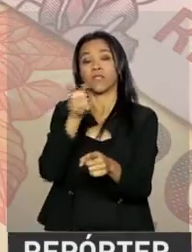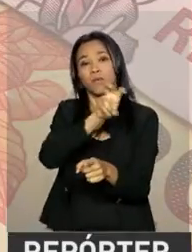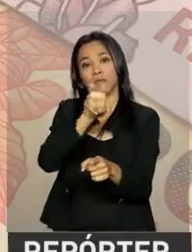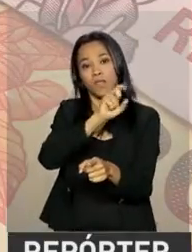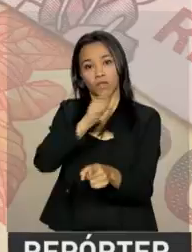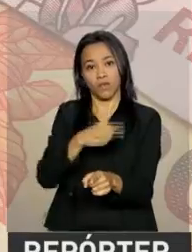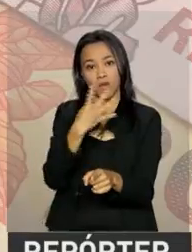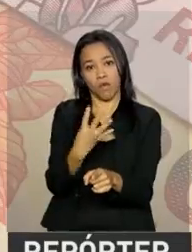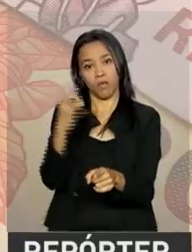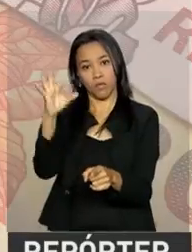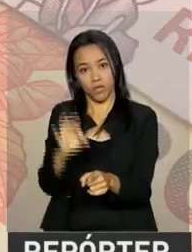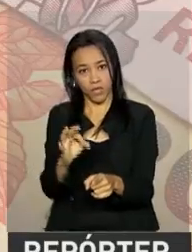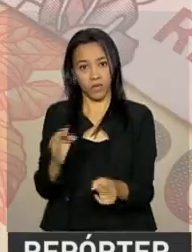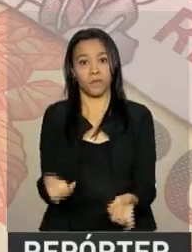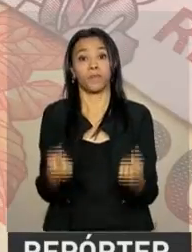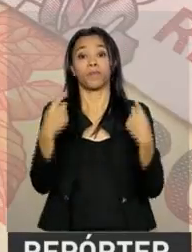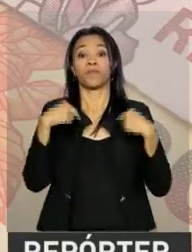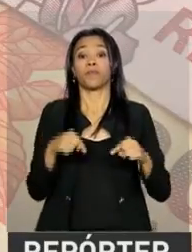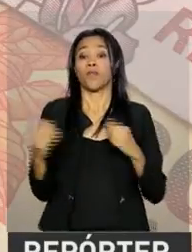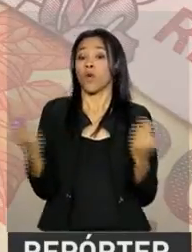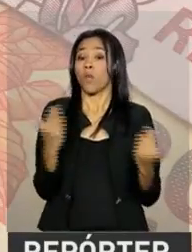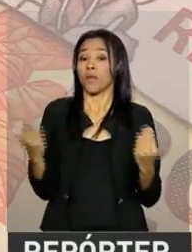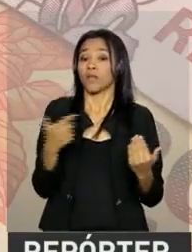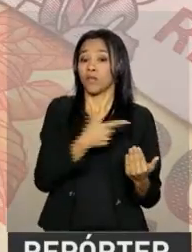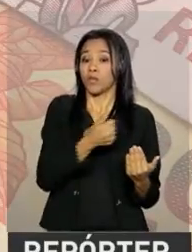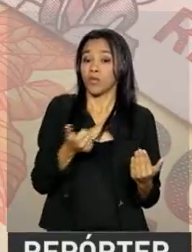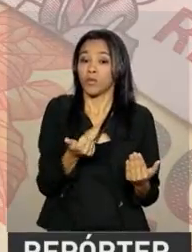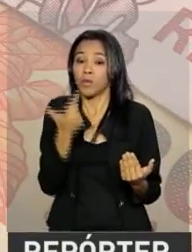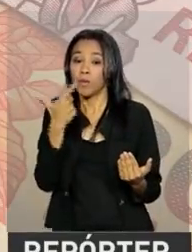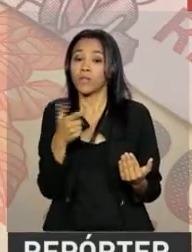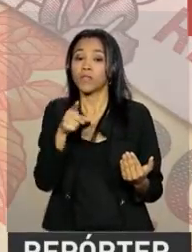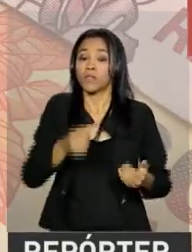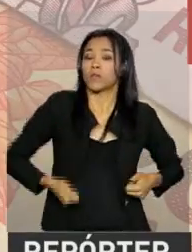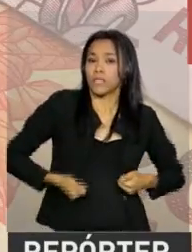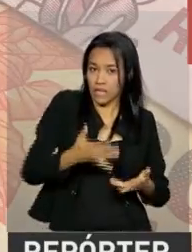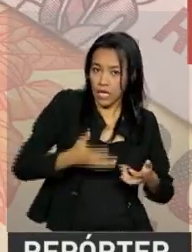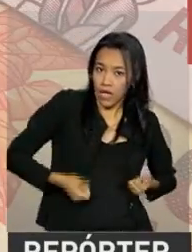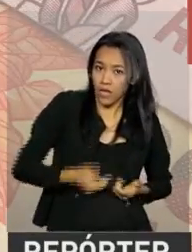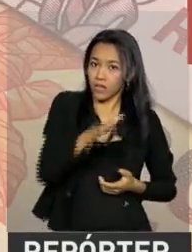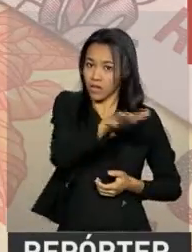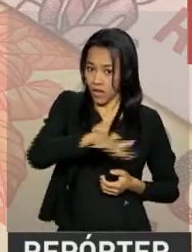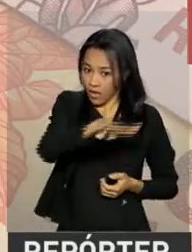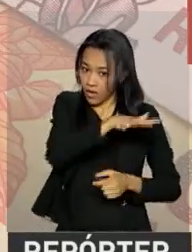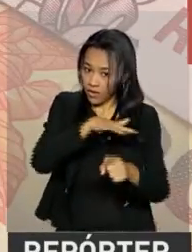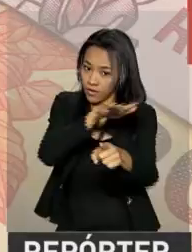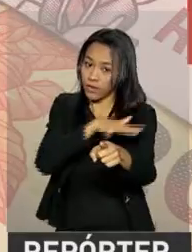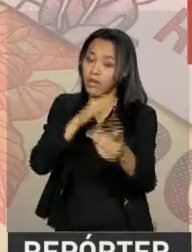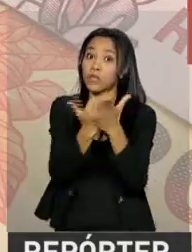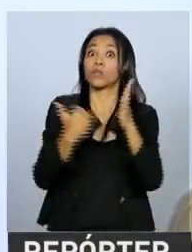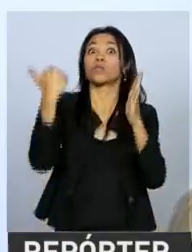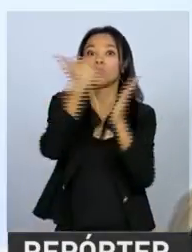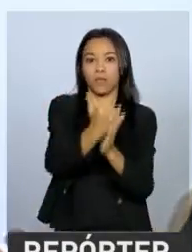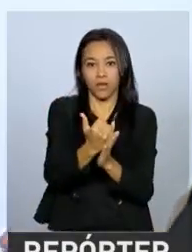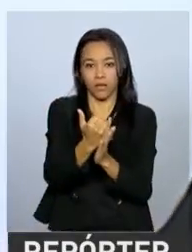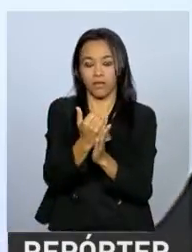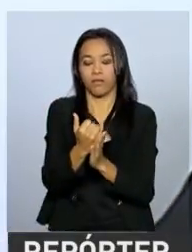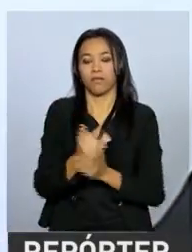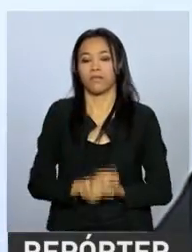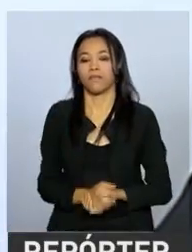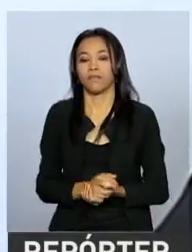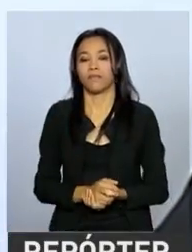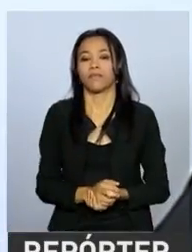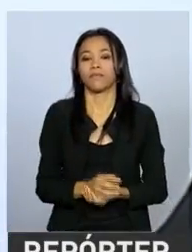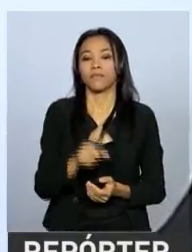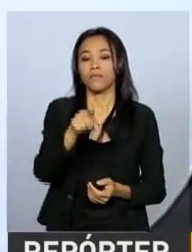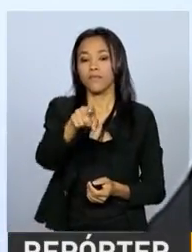55,4%. Já em relação a 2012, os gastos com a Seguridade Social mais do que triplicaram. Uma parte